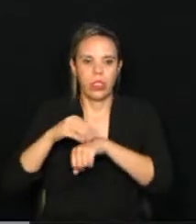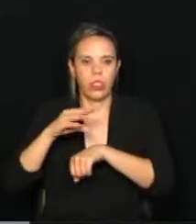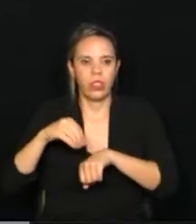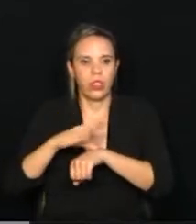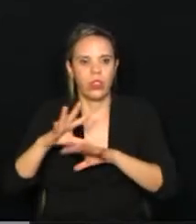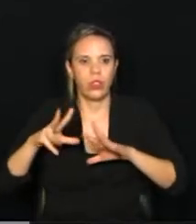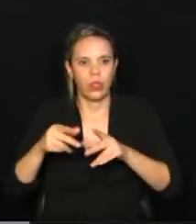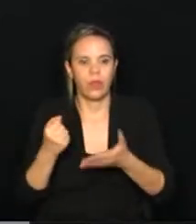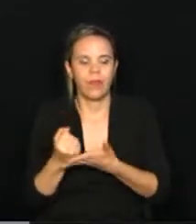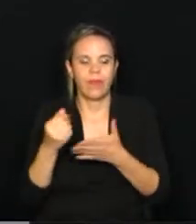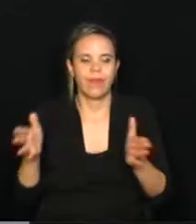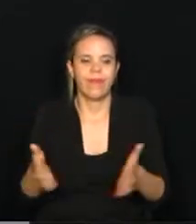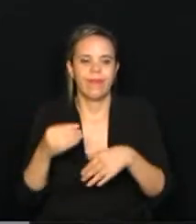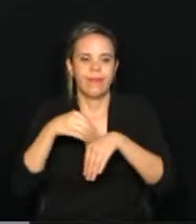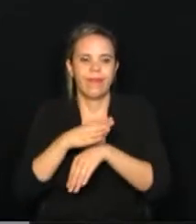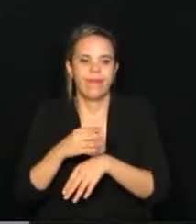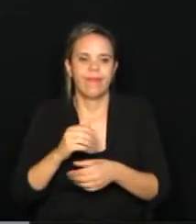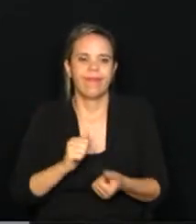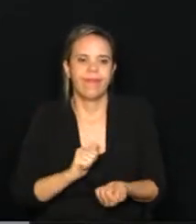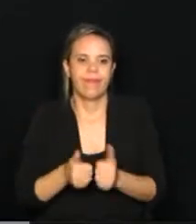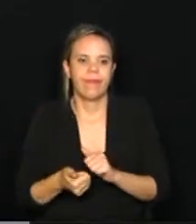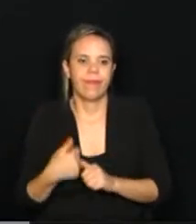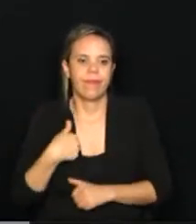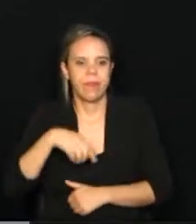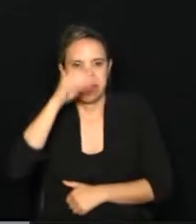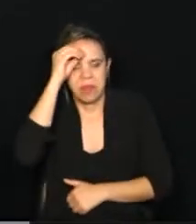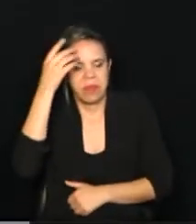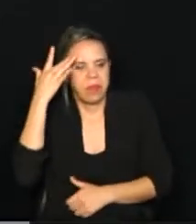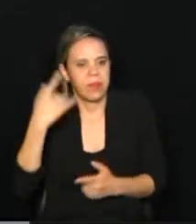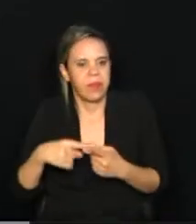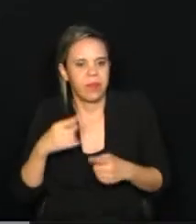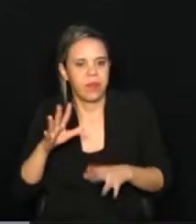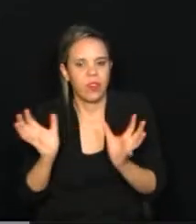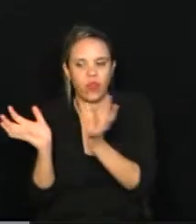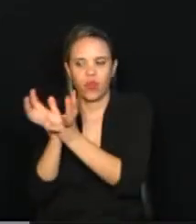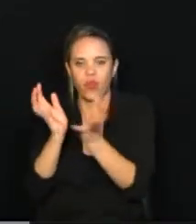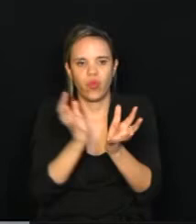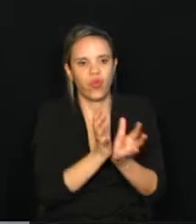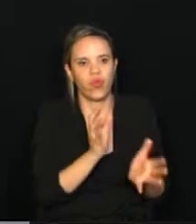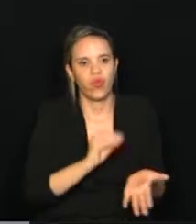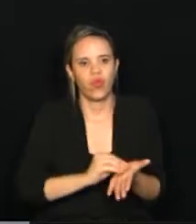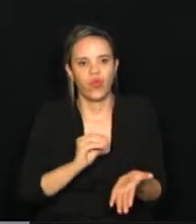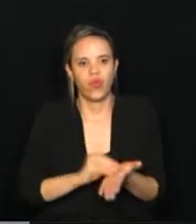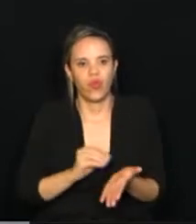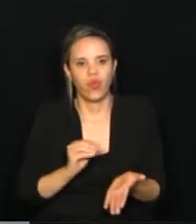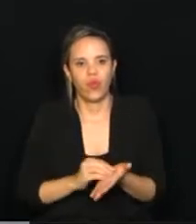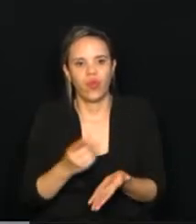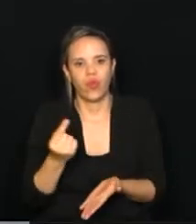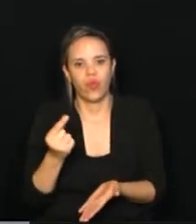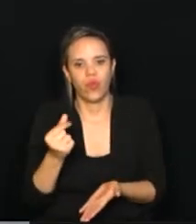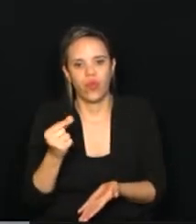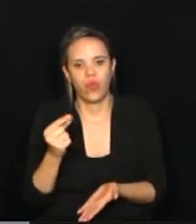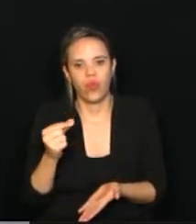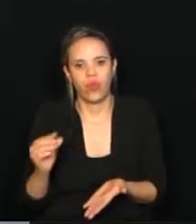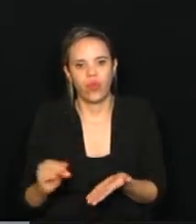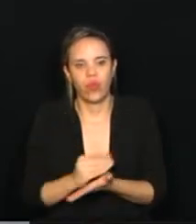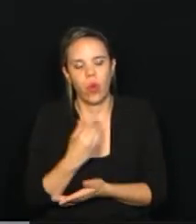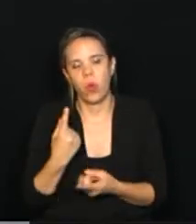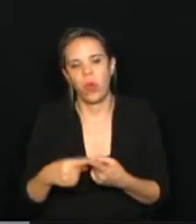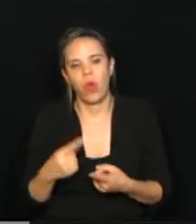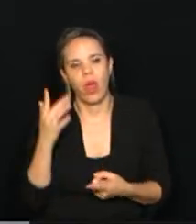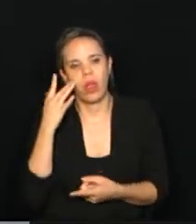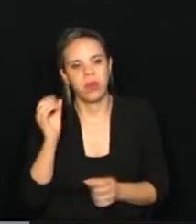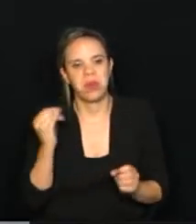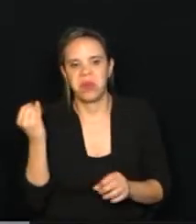toda a diferença para um jogo, e eu não sei porque realmente os clubes, talvez por falta de verba ou porque acham que não é